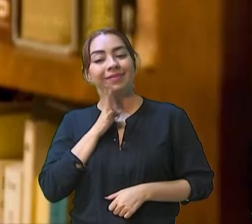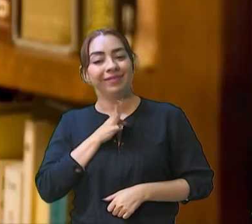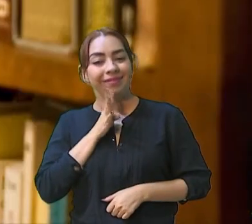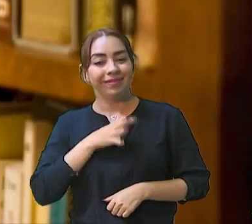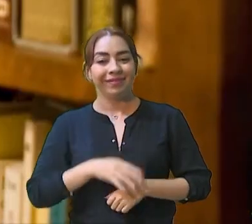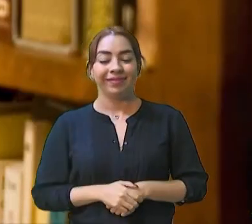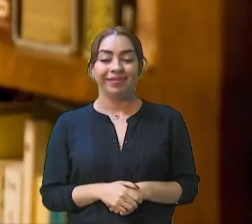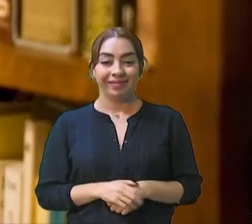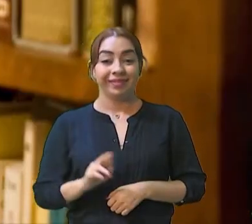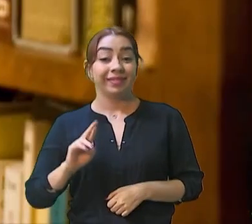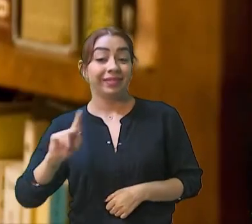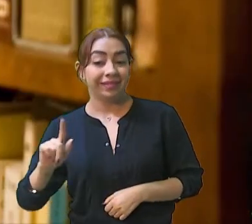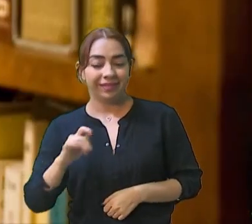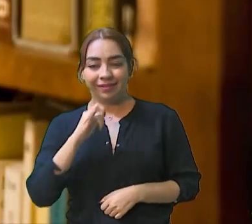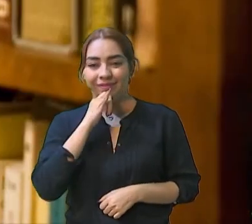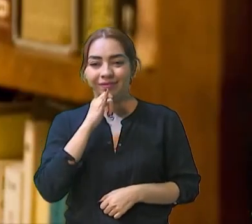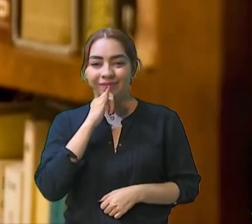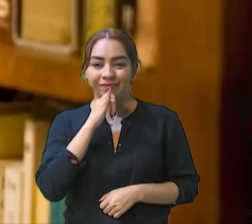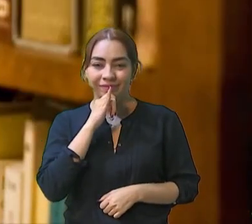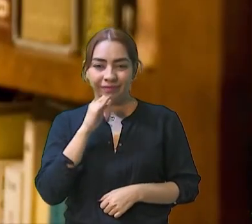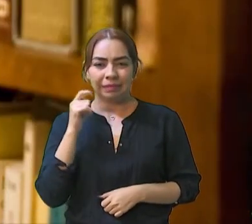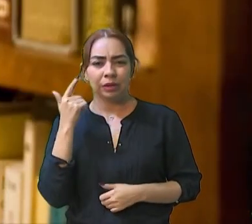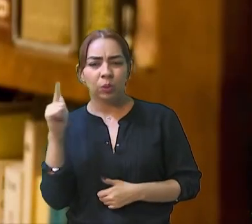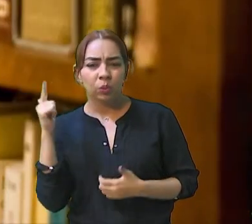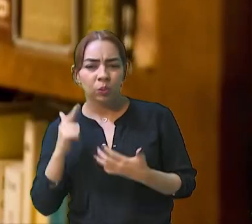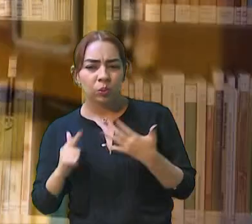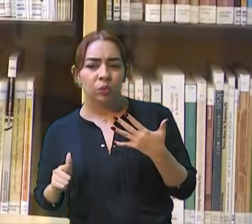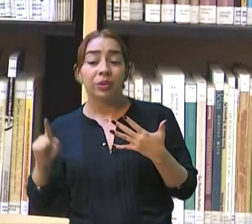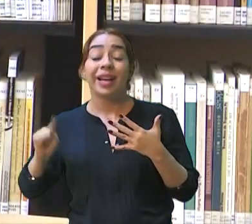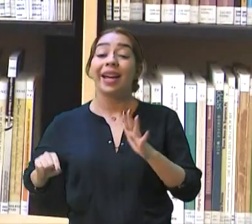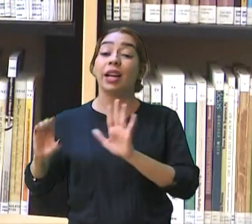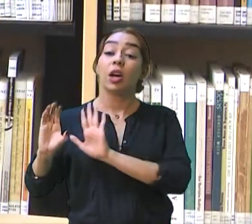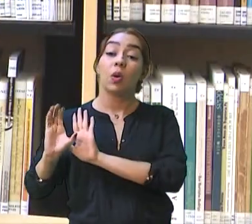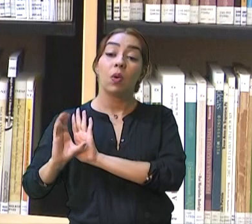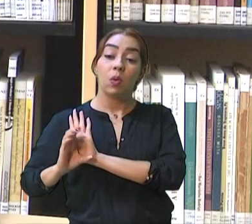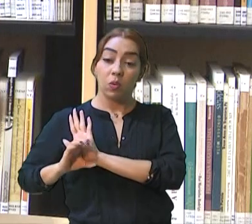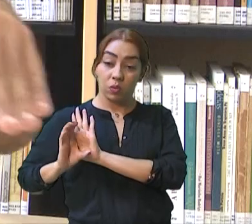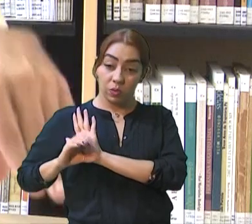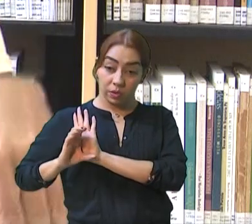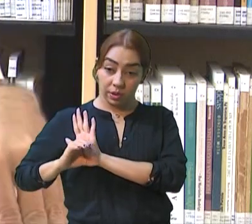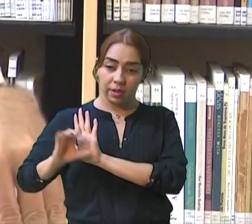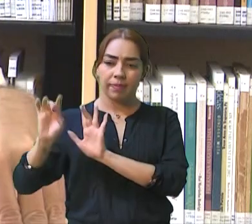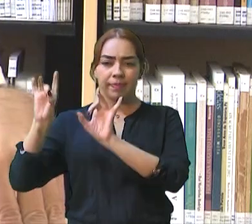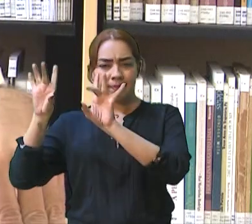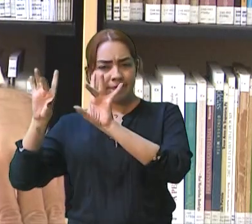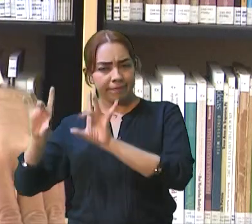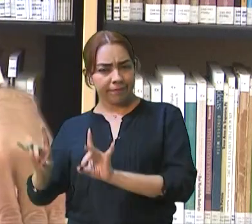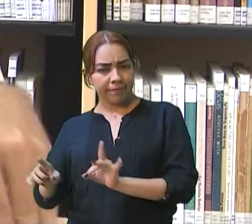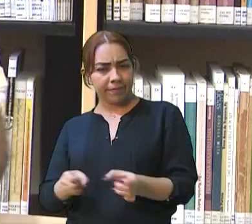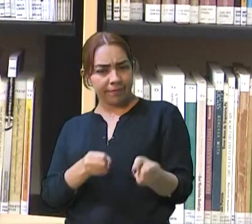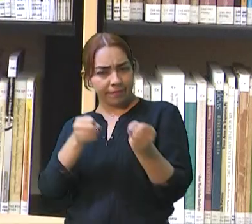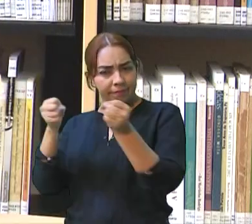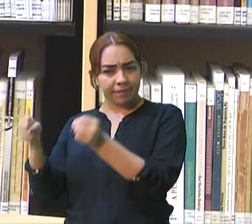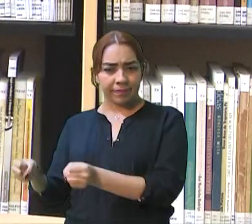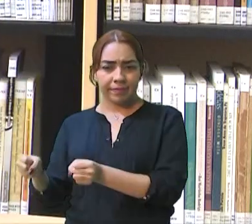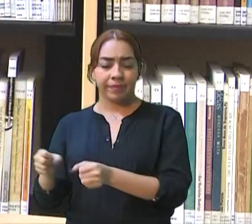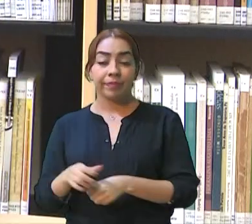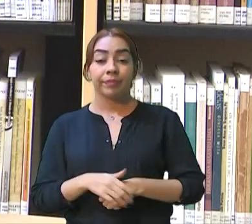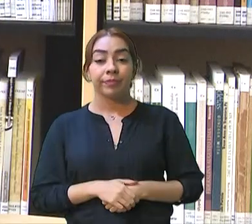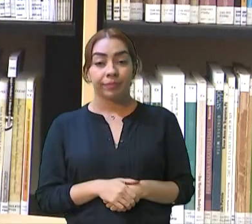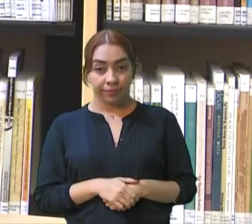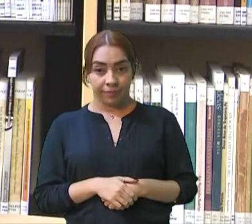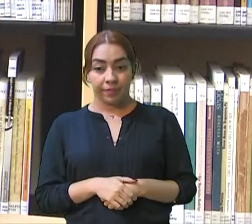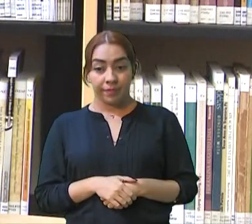como o Hulk, como os Vingadores, eles criaram um conceito que pegou muita geração dos anos 60, que era uma geração que